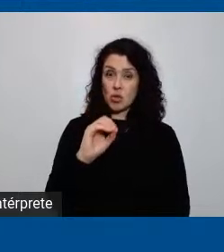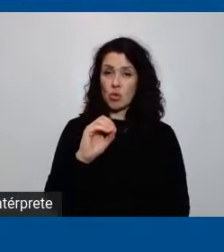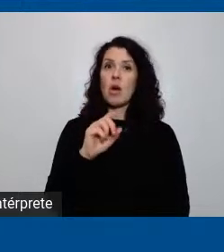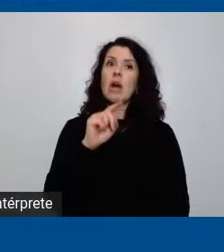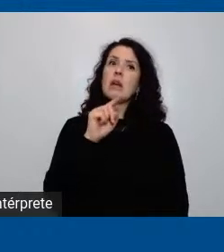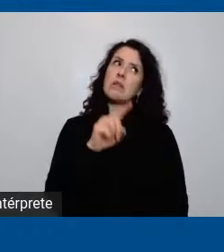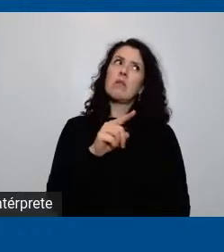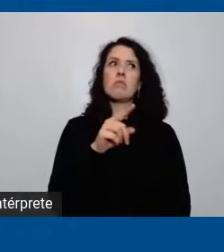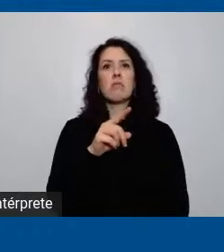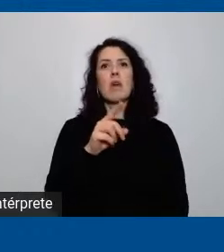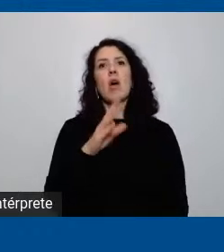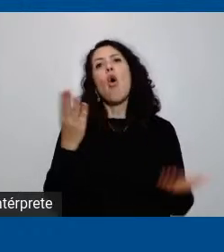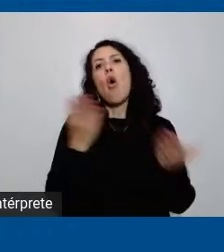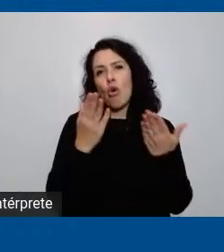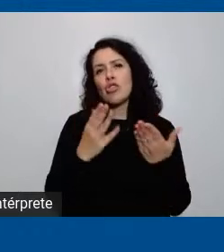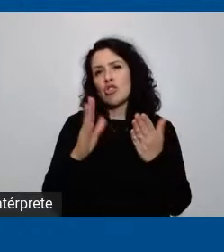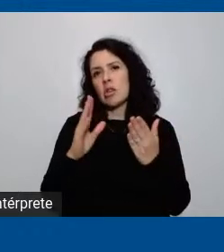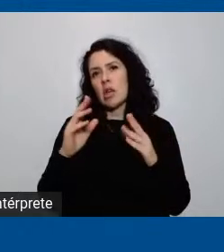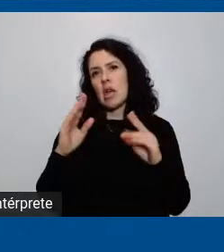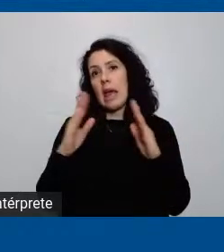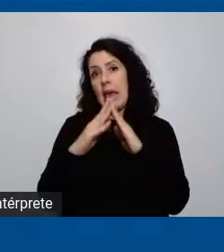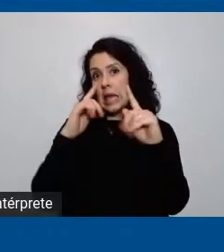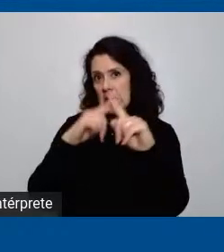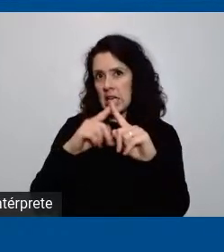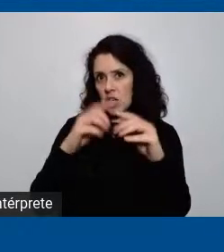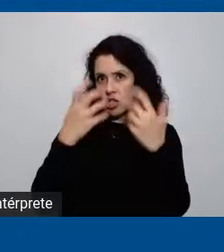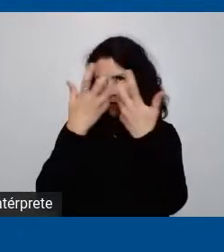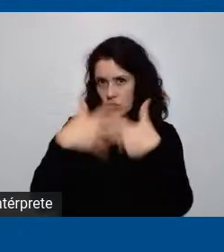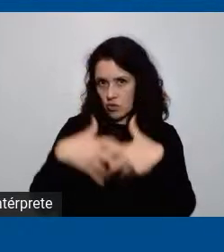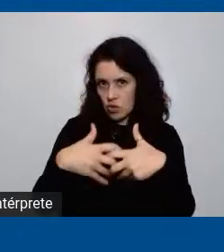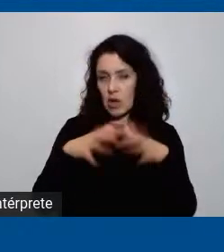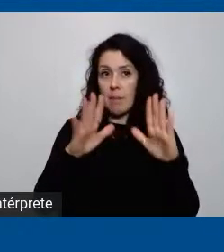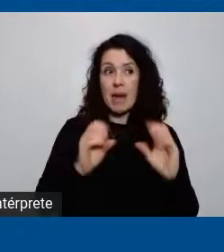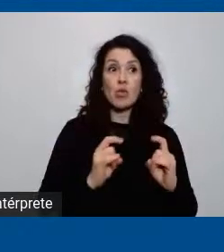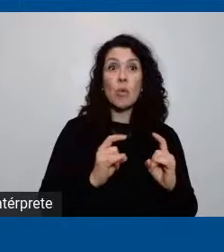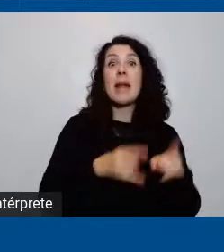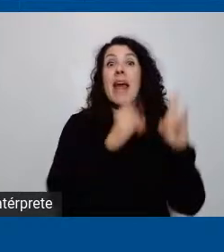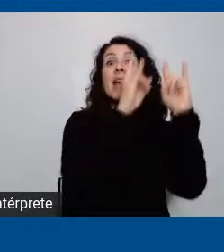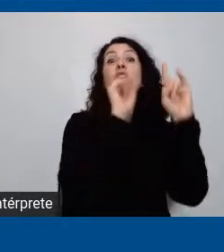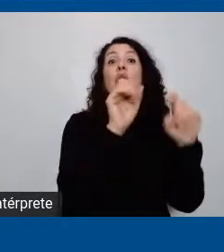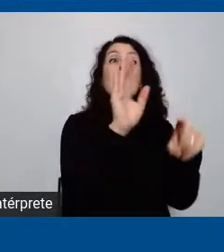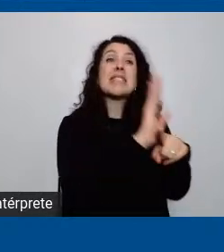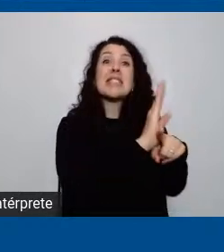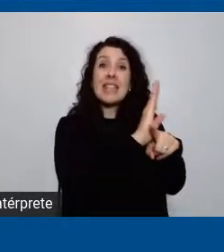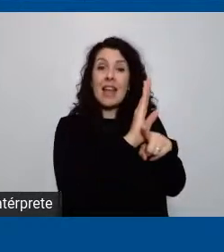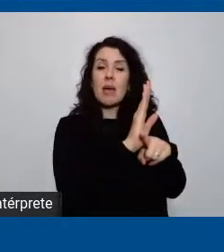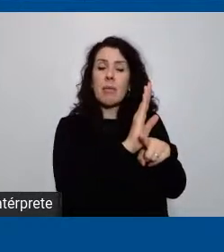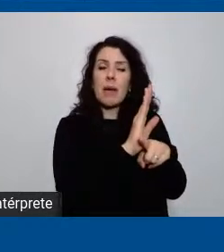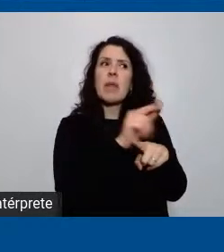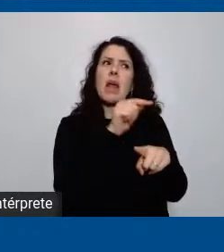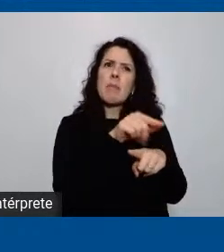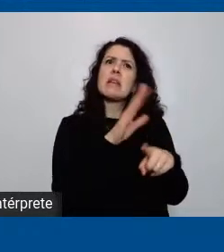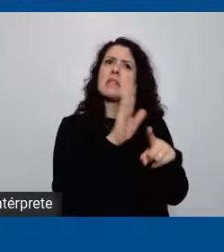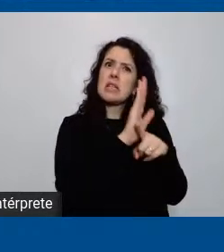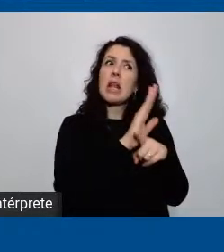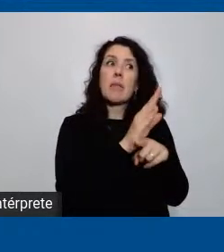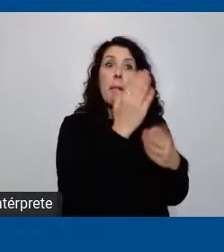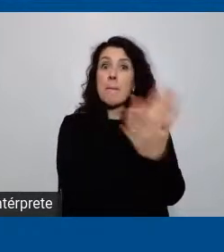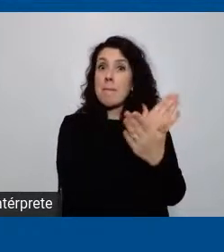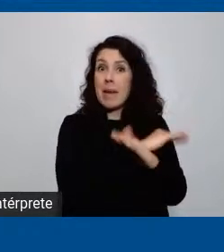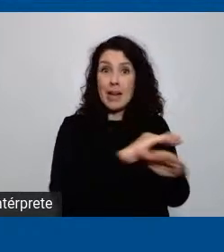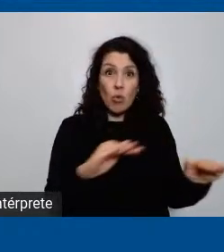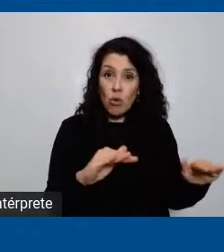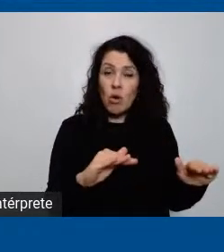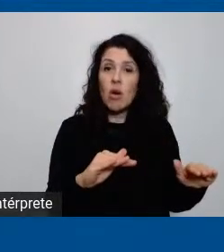né? Mas o prédio está lá, intacto. No momento que o cinema foi desativado, ele